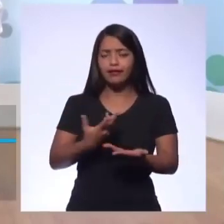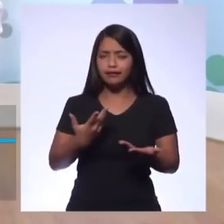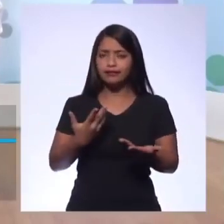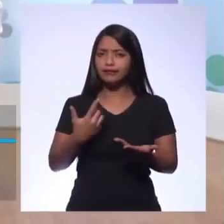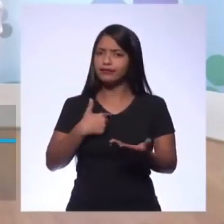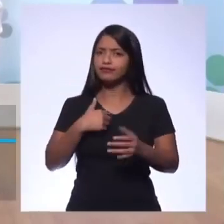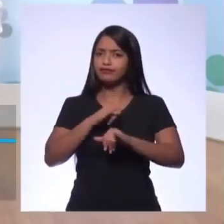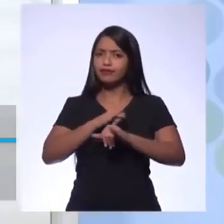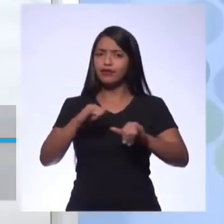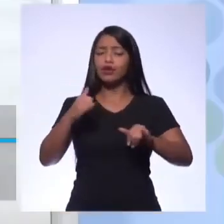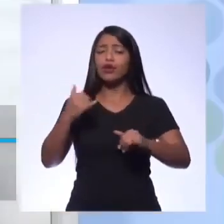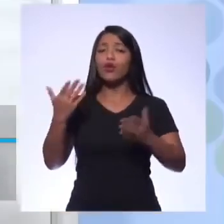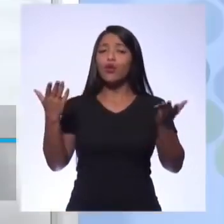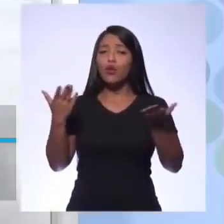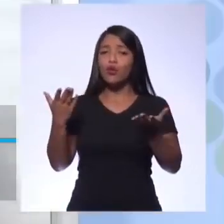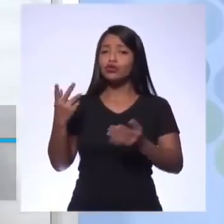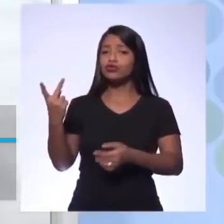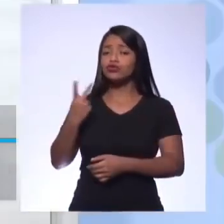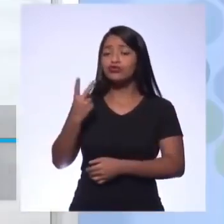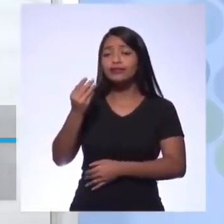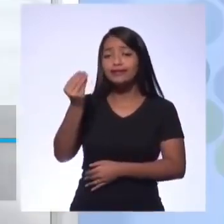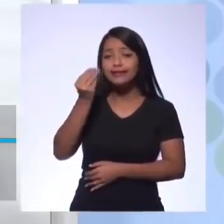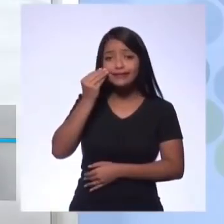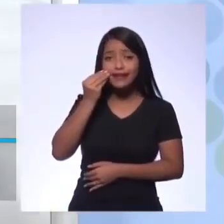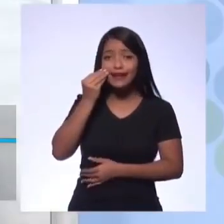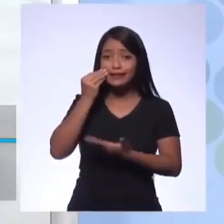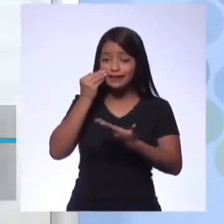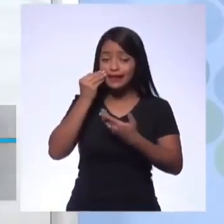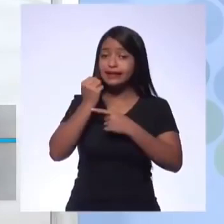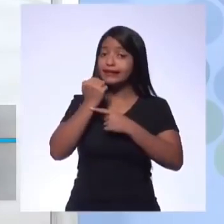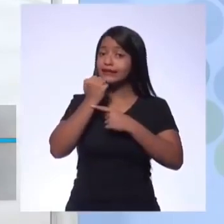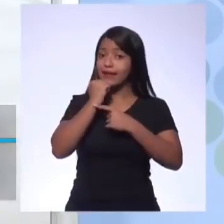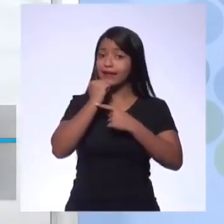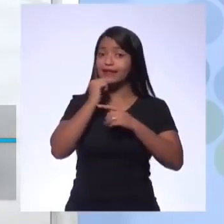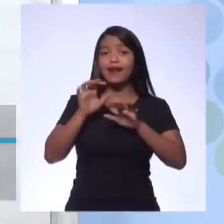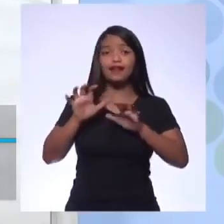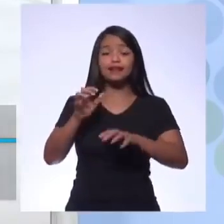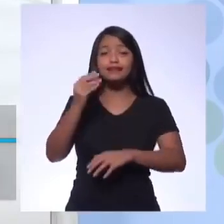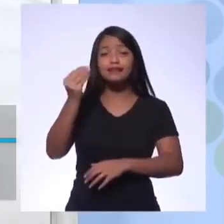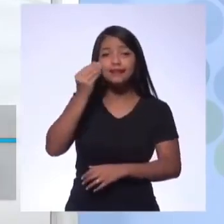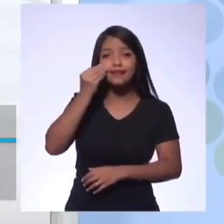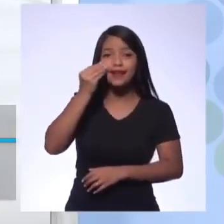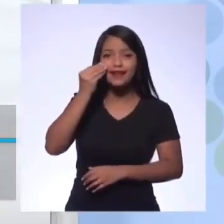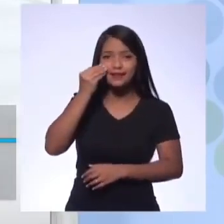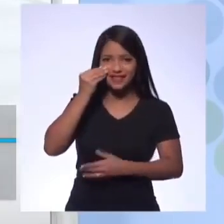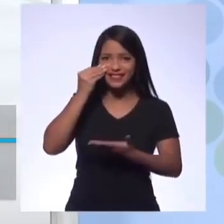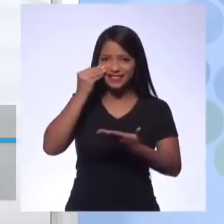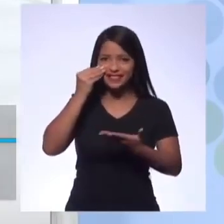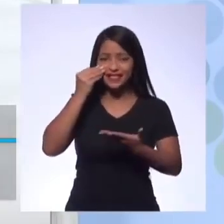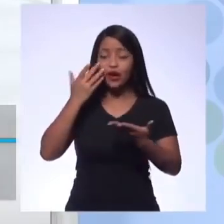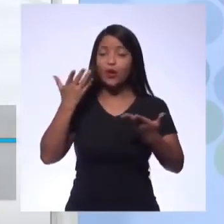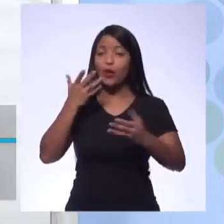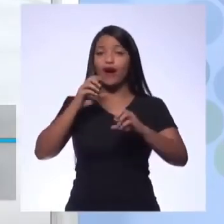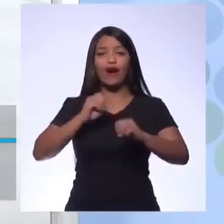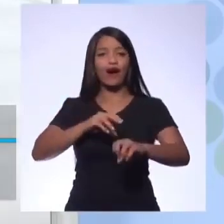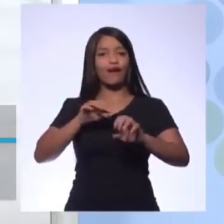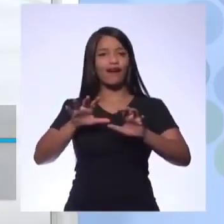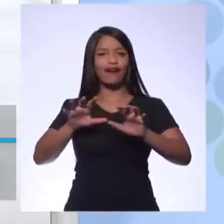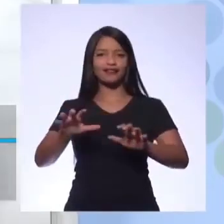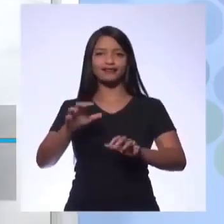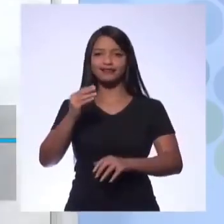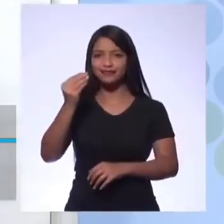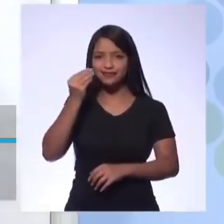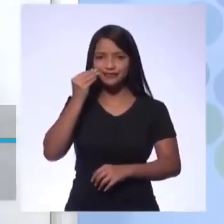fazer um experimento. Essa aula é de ciências, a ciência vive de experimento, então a gente está fazendo uma aula puramente experimental. Para